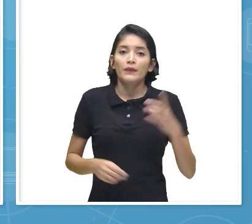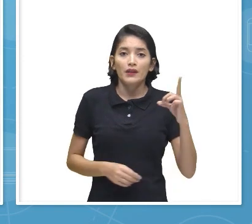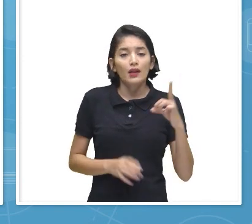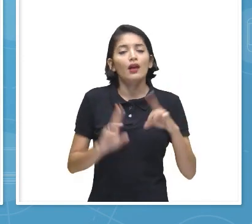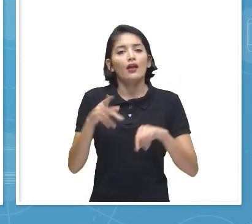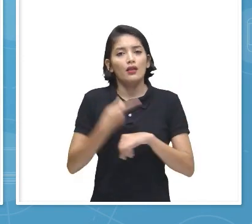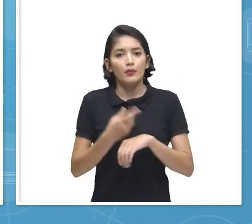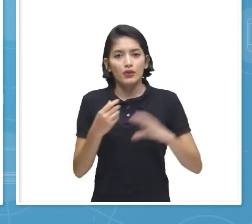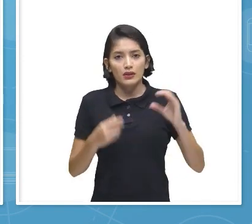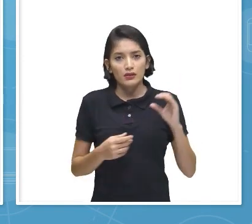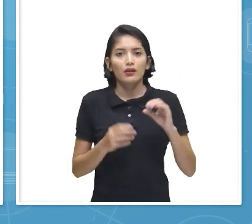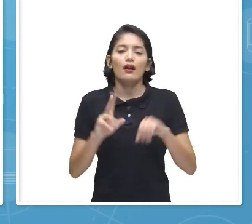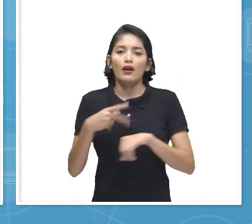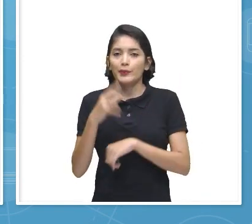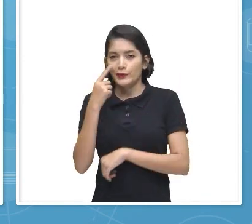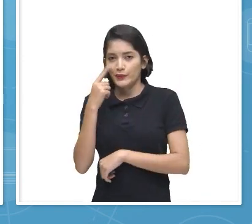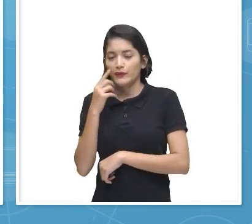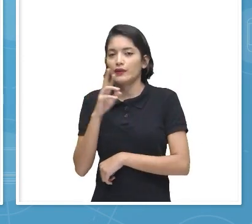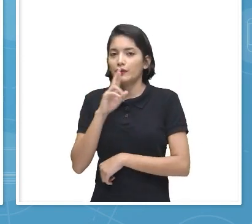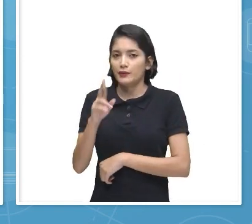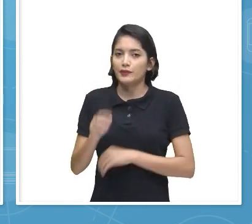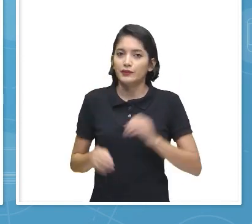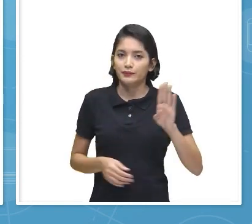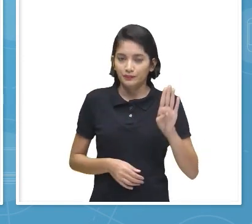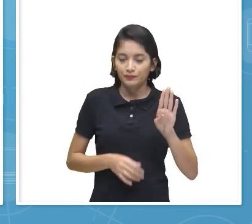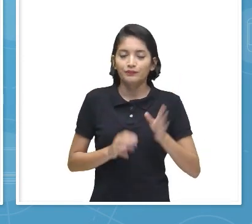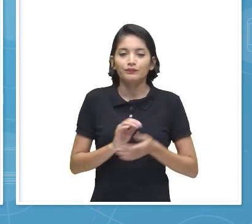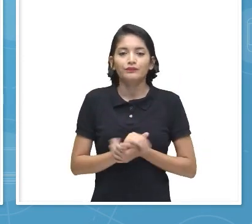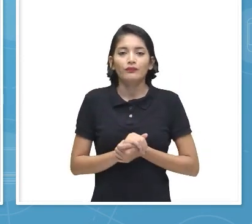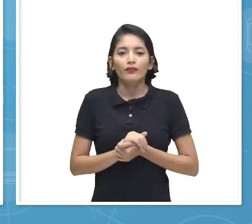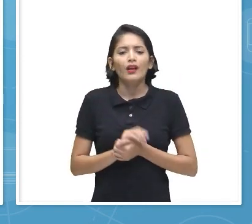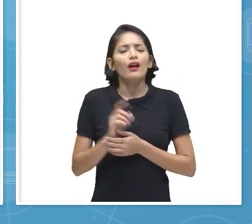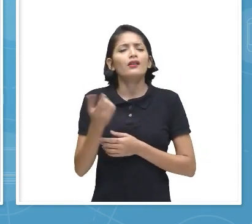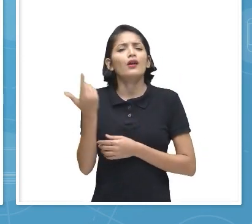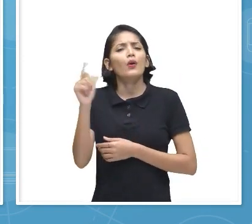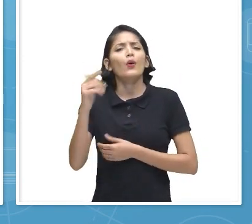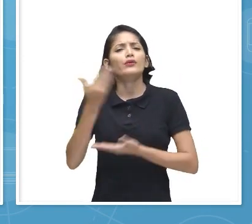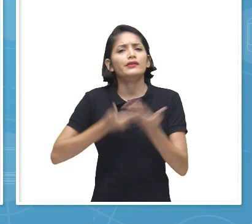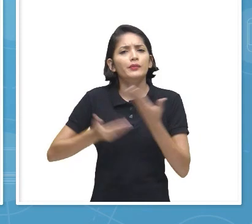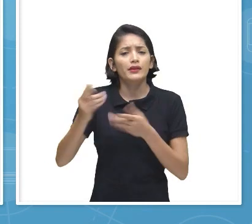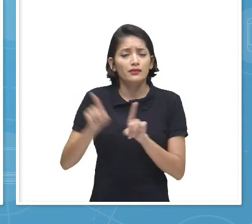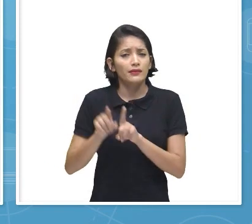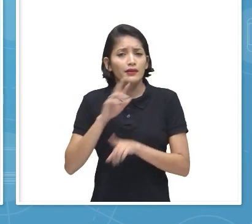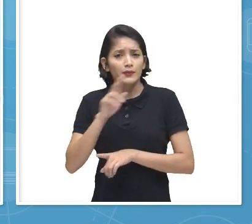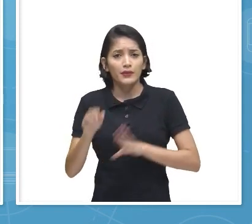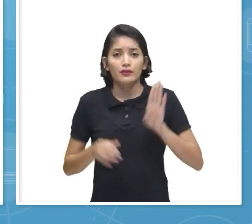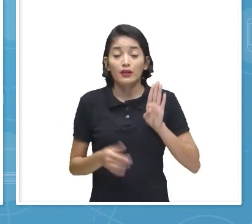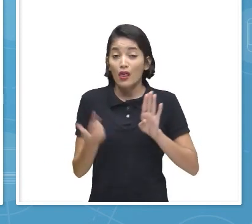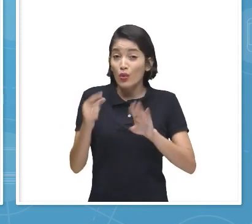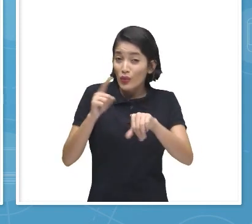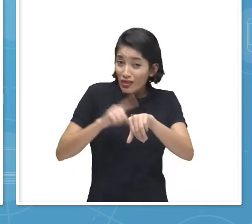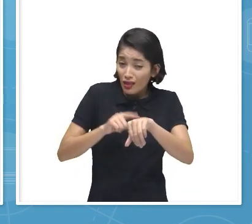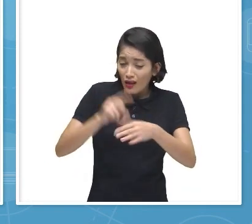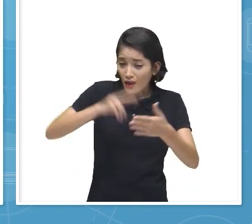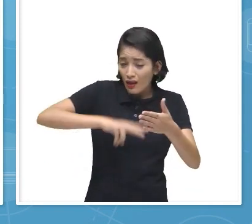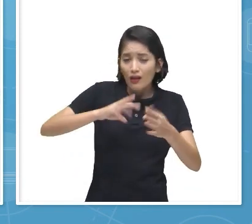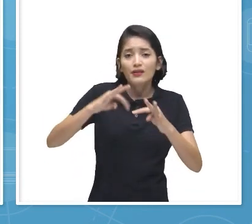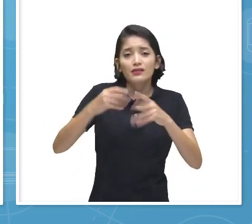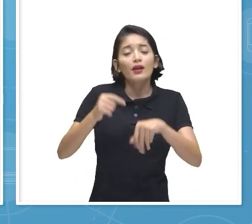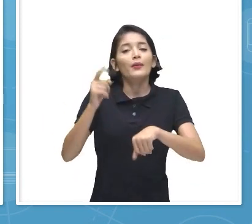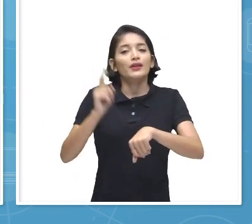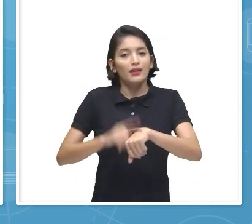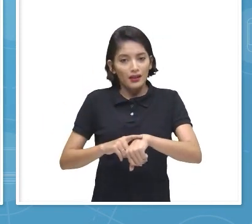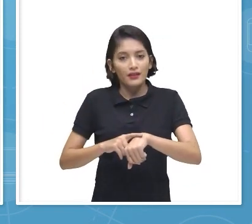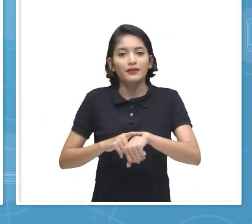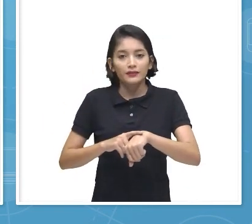firmou com a B. Eu acho que foi na hora da resposta. E a gente tem outras participações também que indicaram a letra B. Não dá tempo de ler todo mundo porque já chegou a